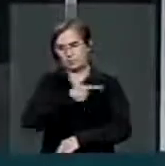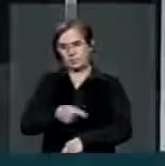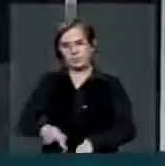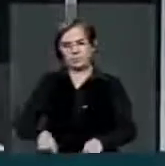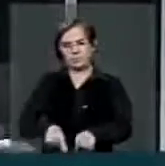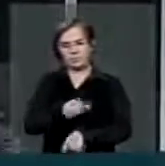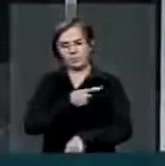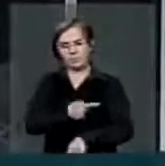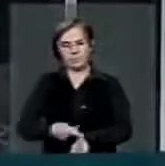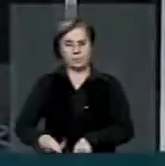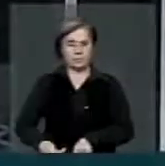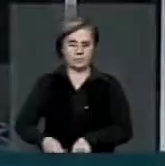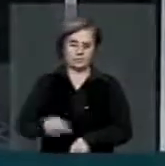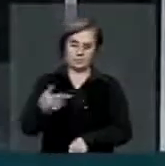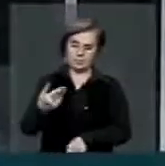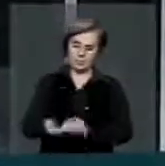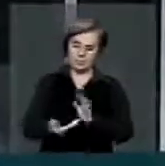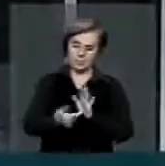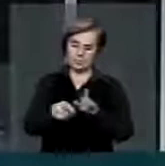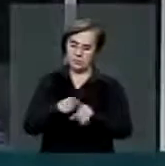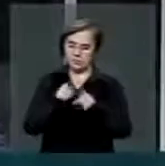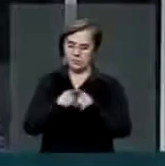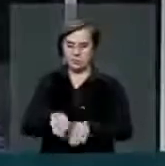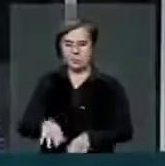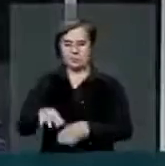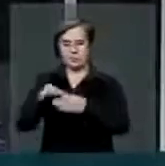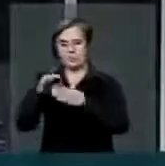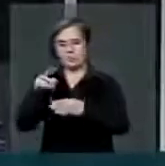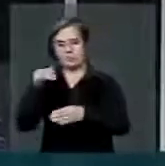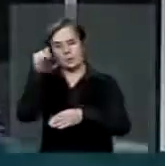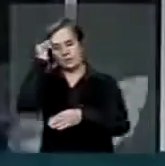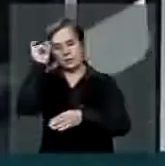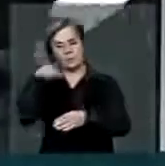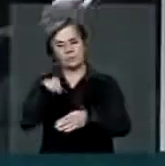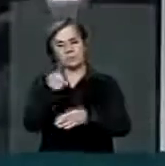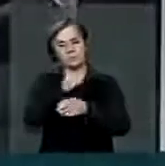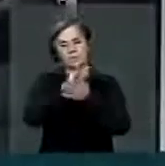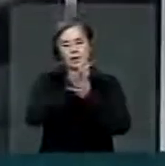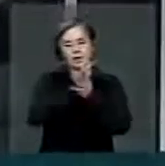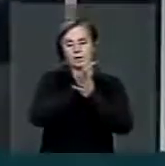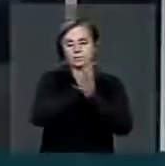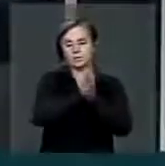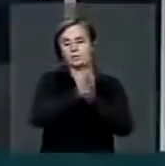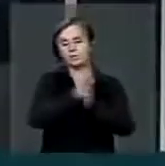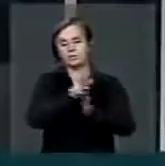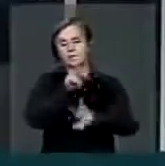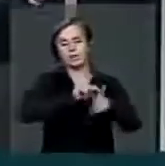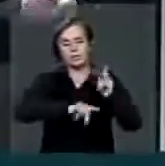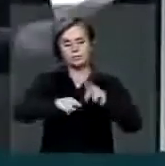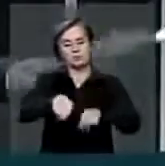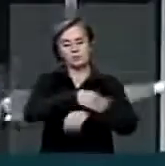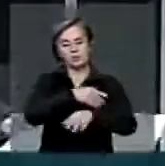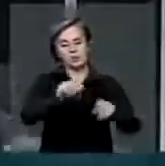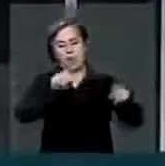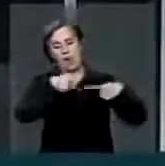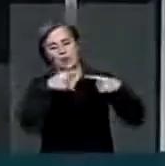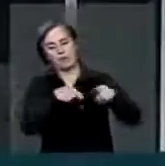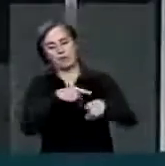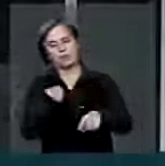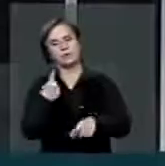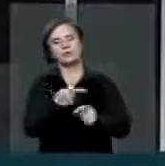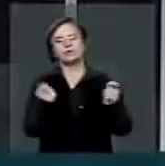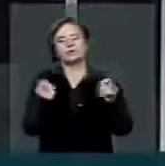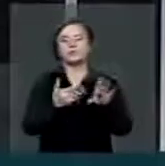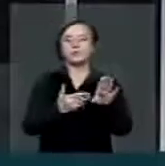presidente, dos líderes, para que nós não sejamos atropelados pela rua e possamos aprovar aqui essas